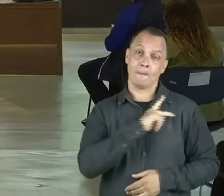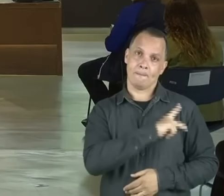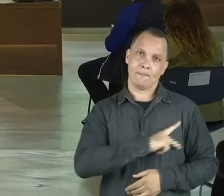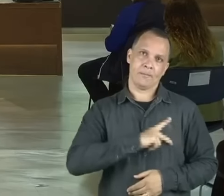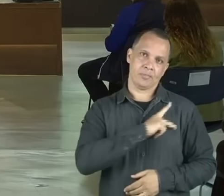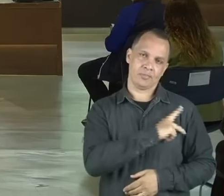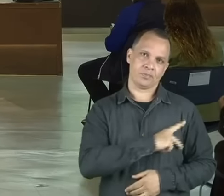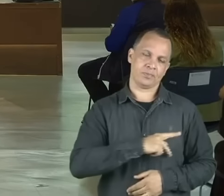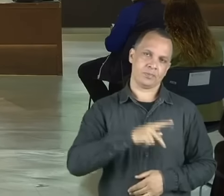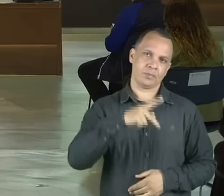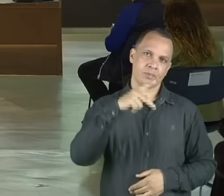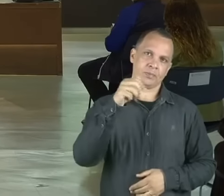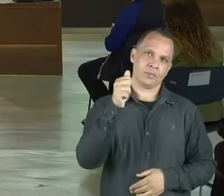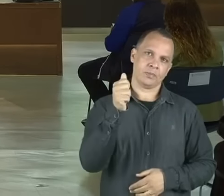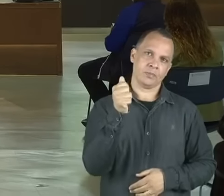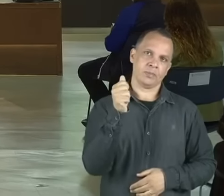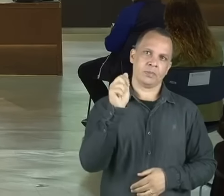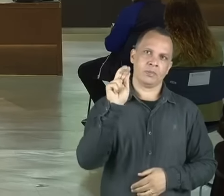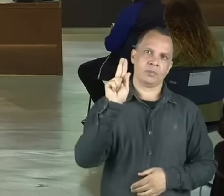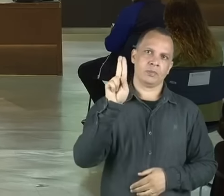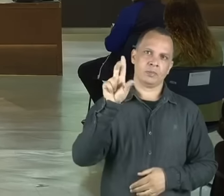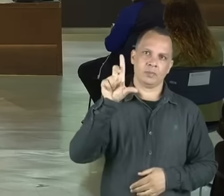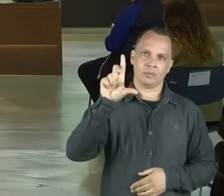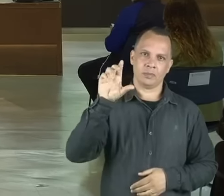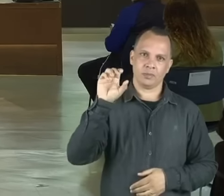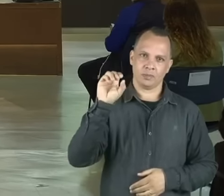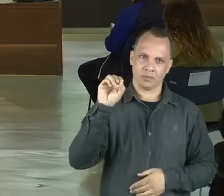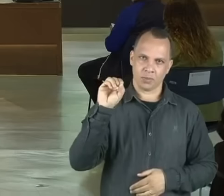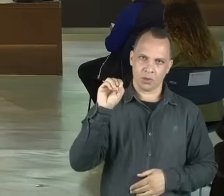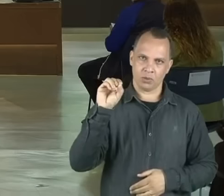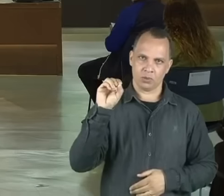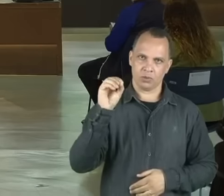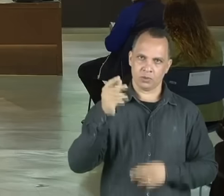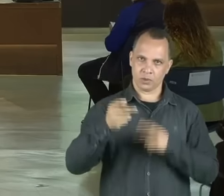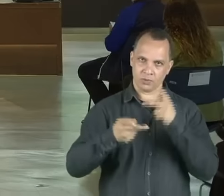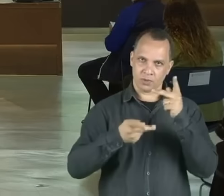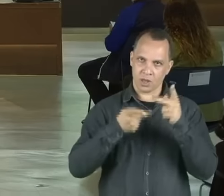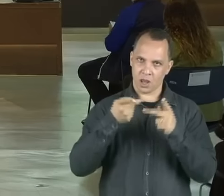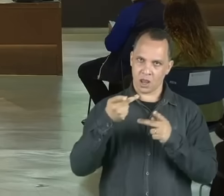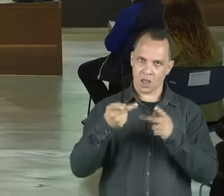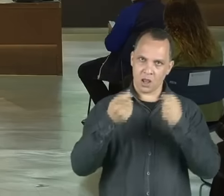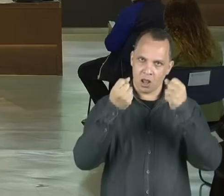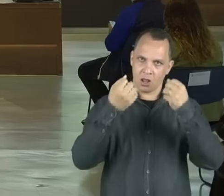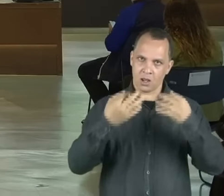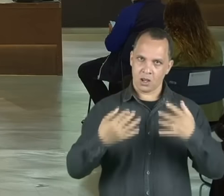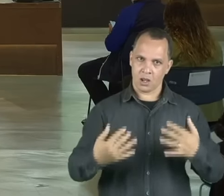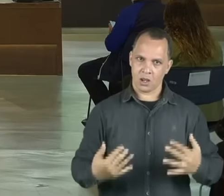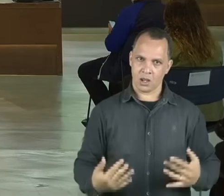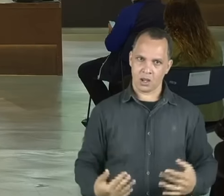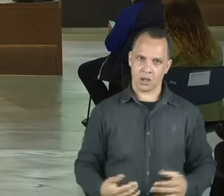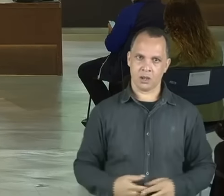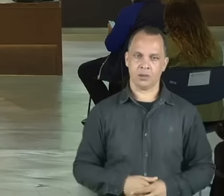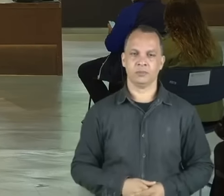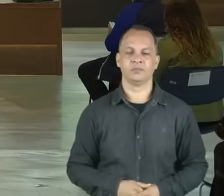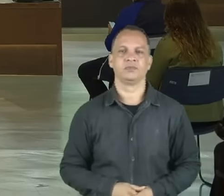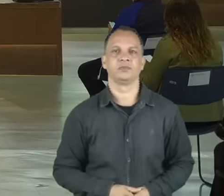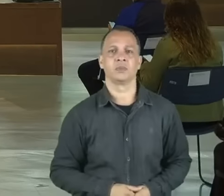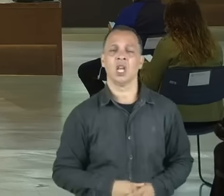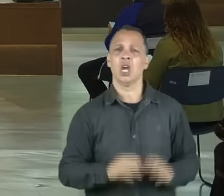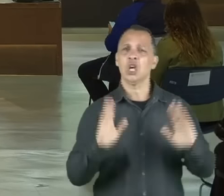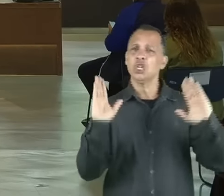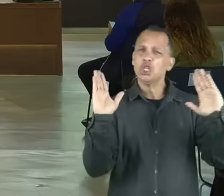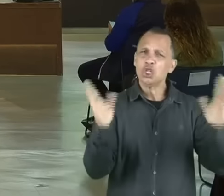Paulo finalmente isso é depois de tudo que eu falei não menos